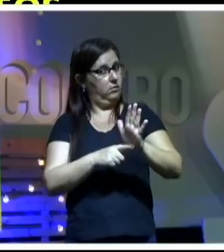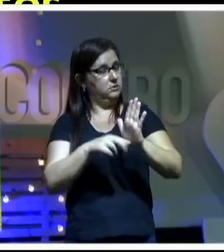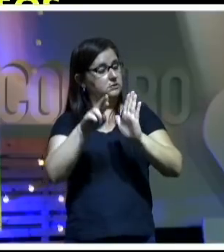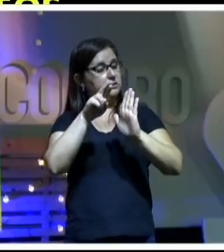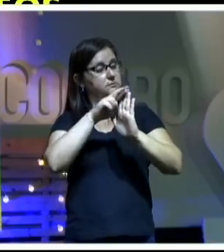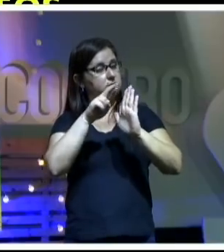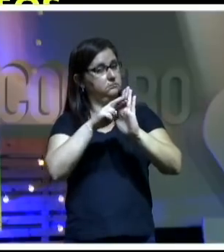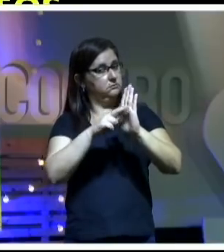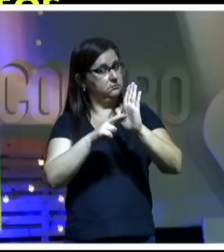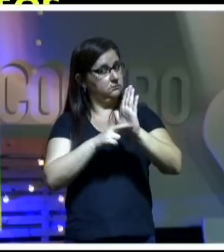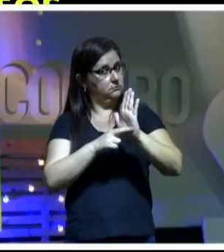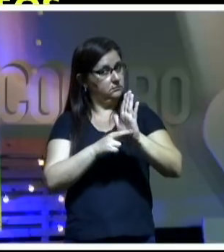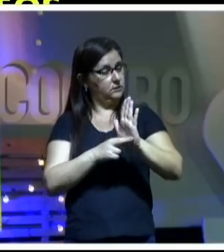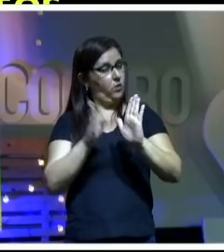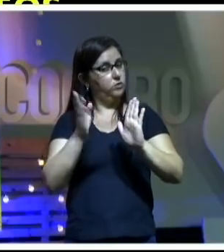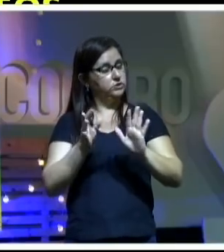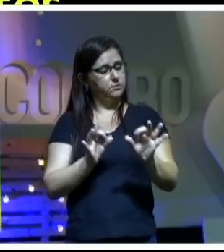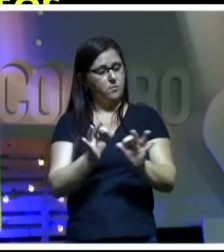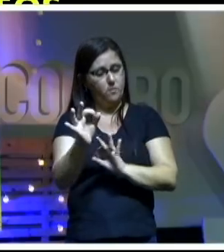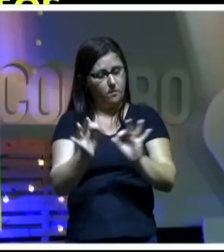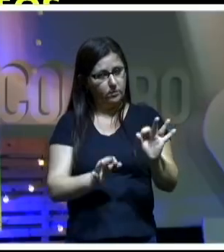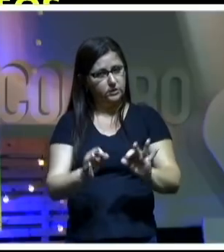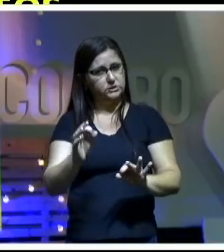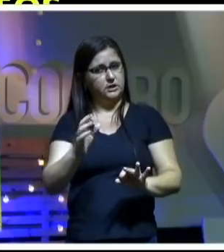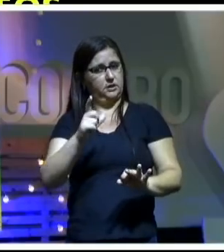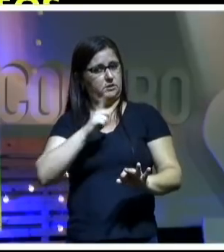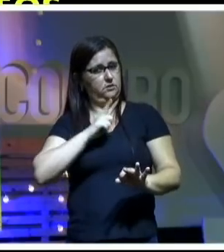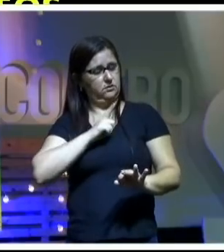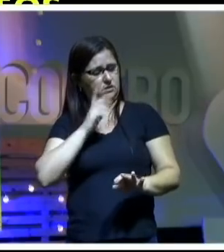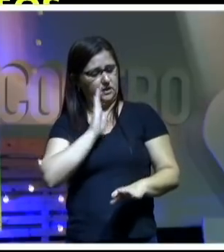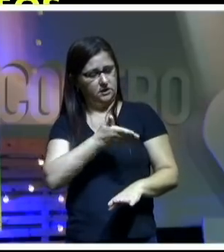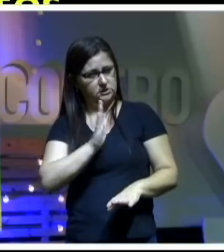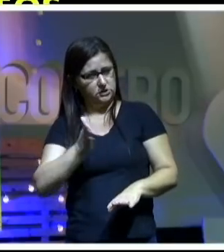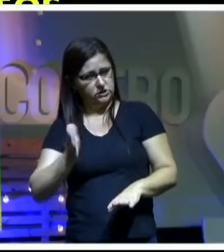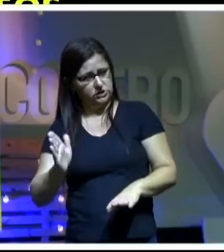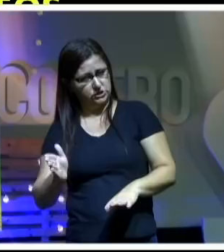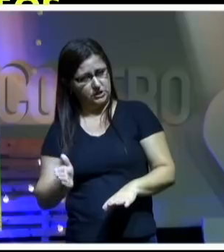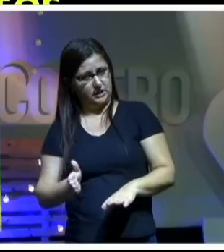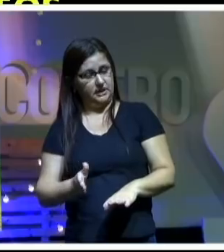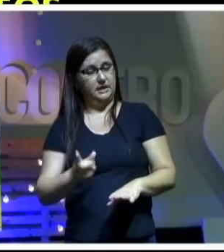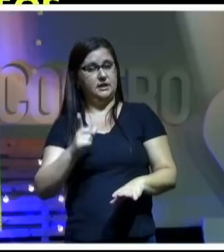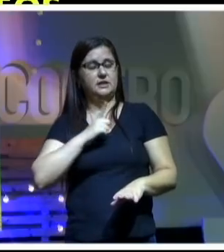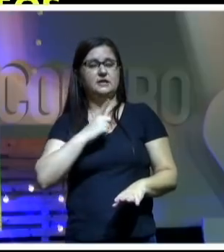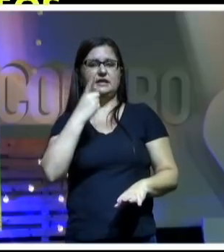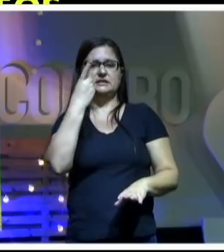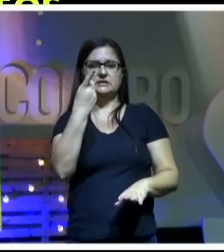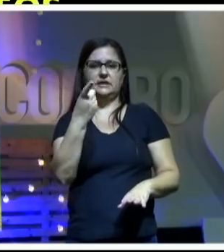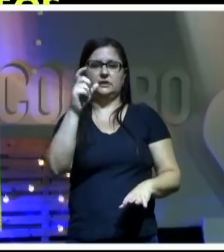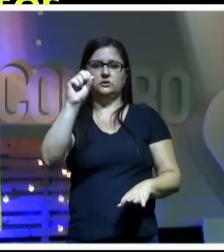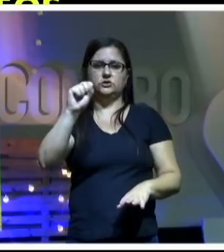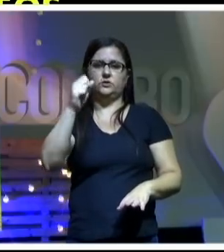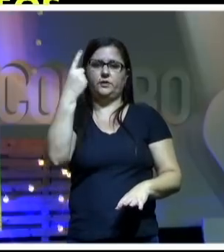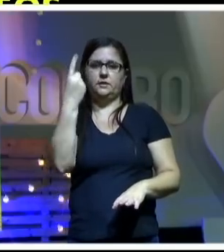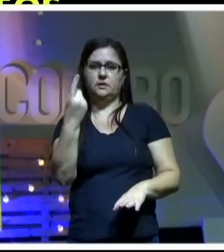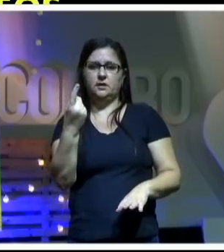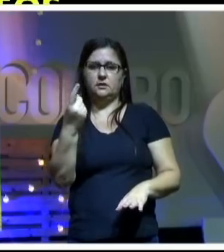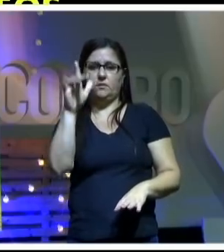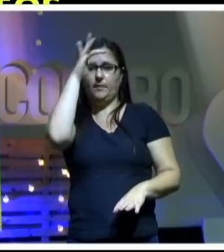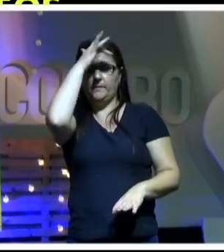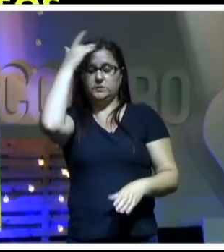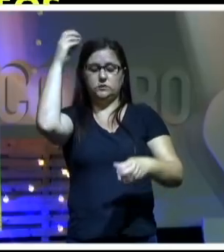100 hoje eles é o projeto já existe a vila já está em funcionamento tem 181 estudantes morando com